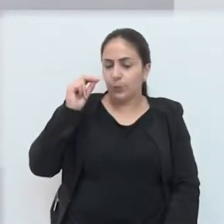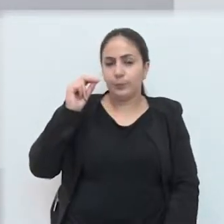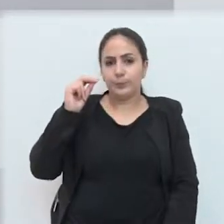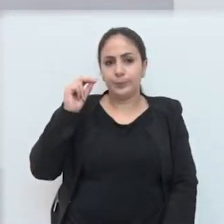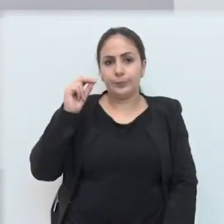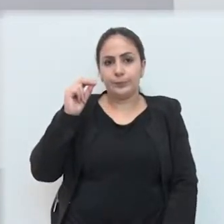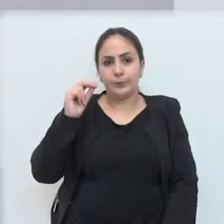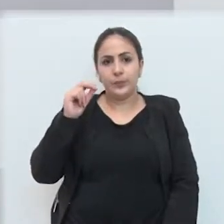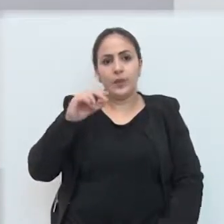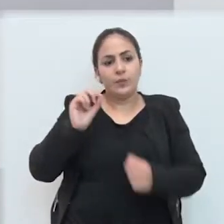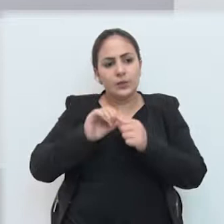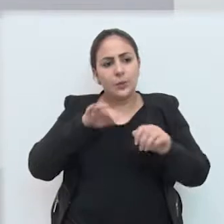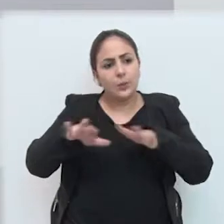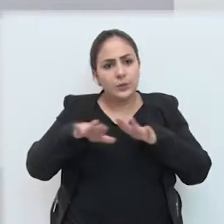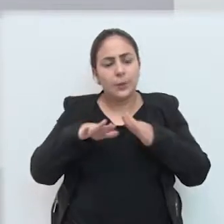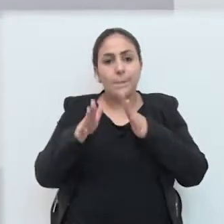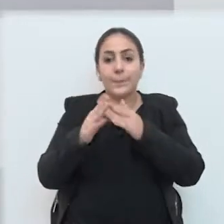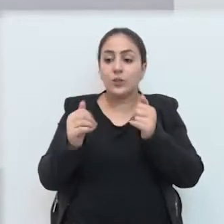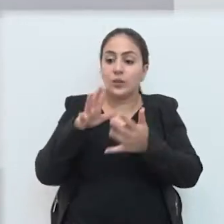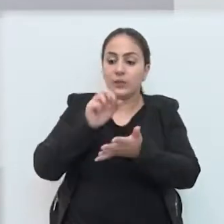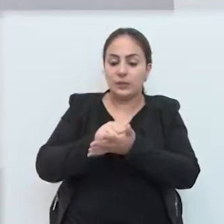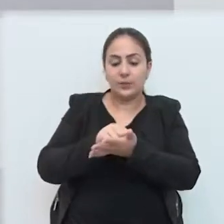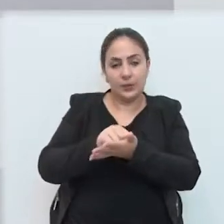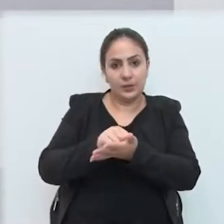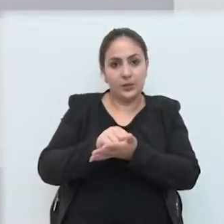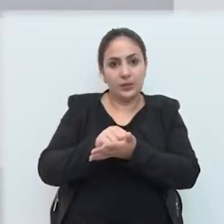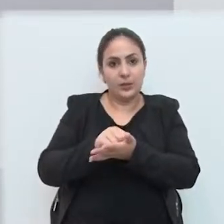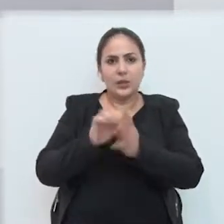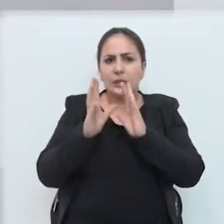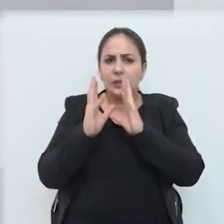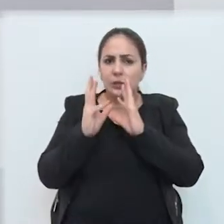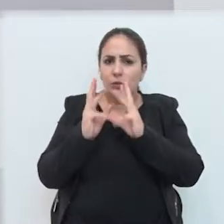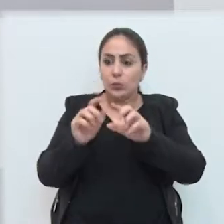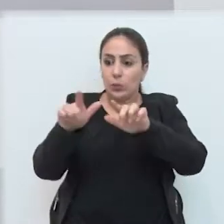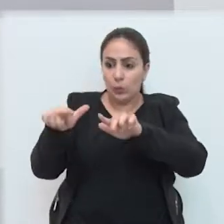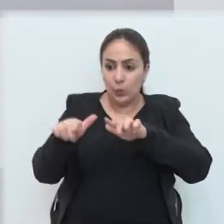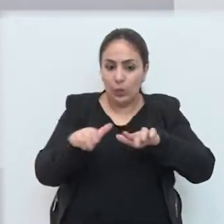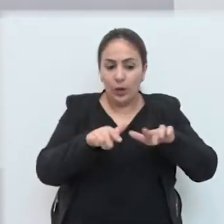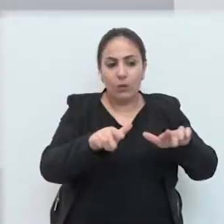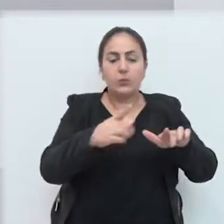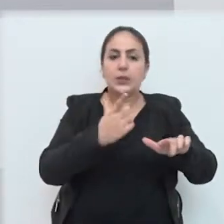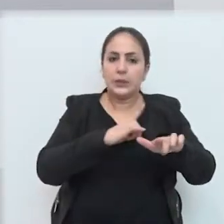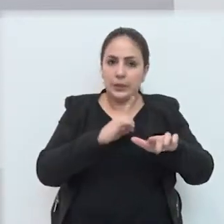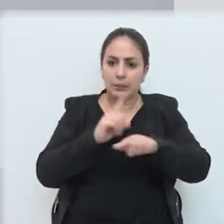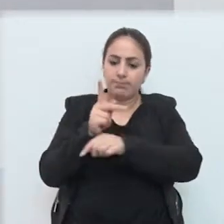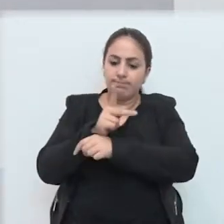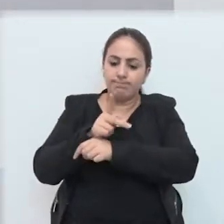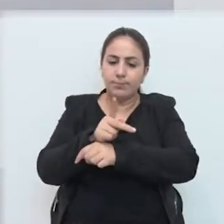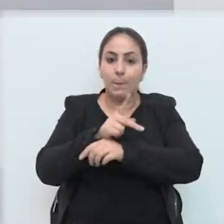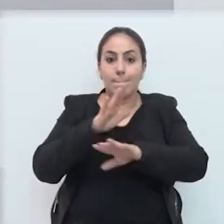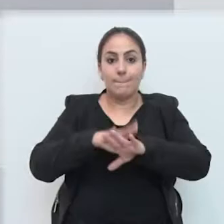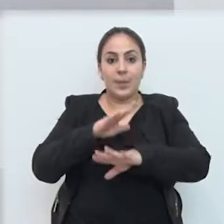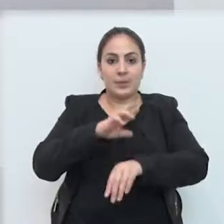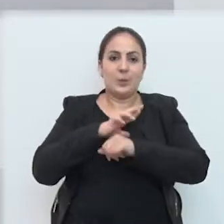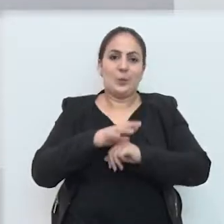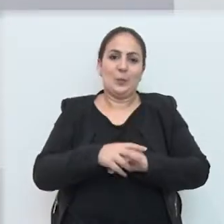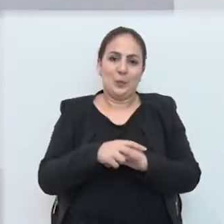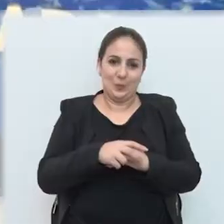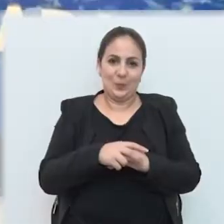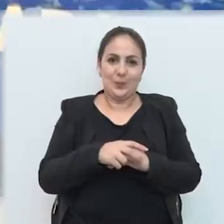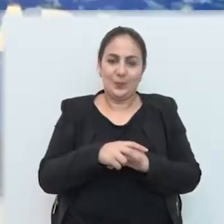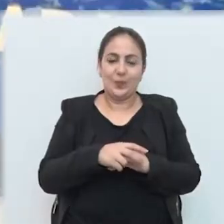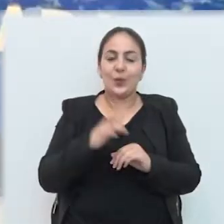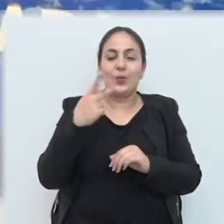Executivo, numa mobilização, num cadastramento, sobretudo aqueles locais que possuem mais